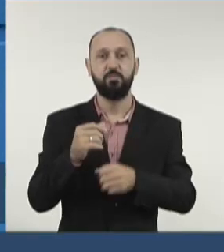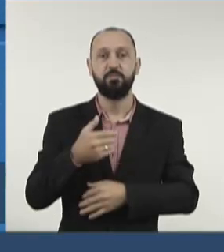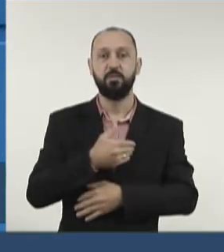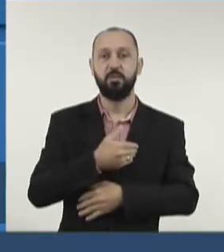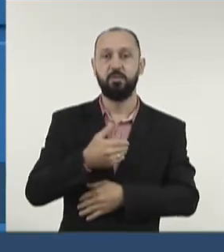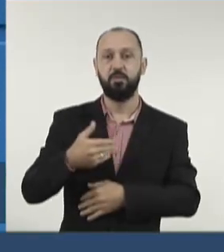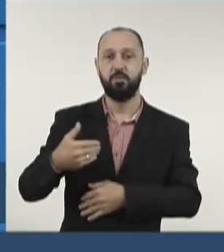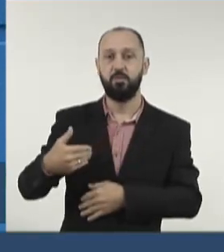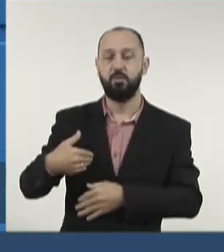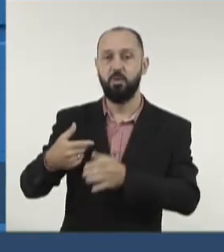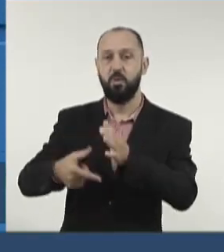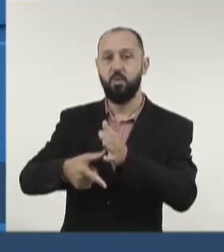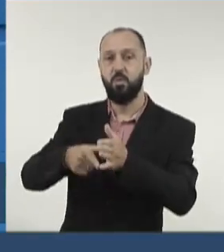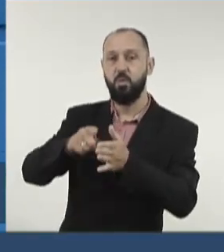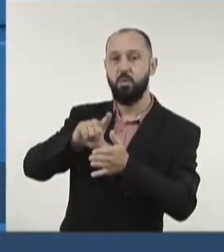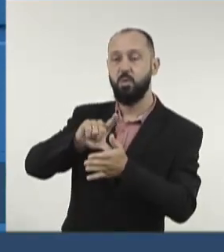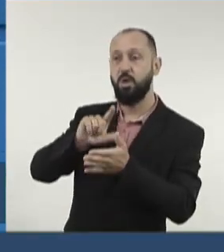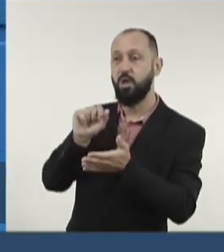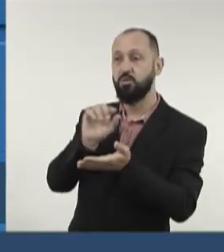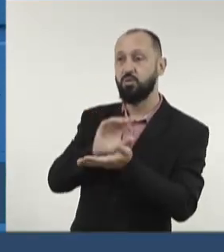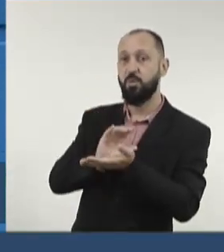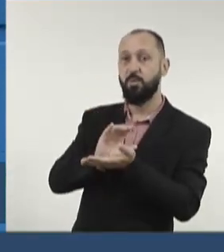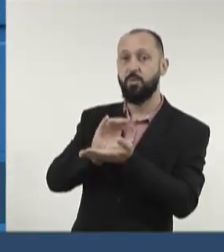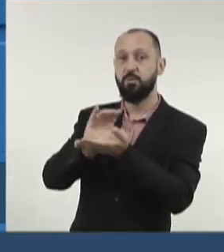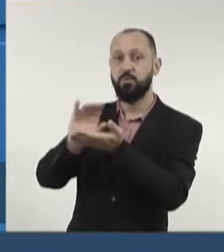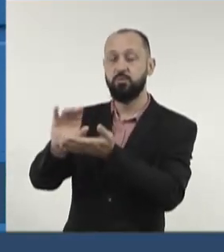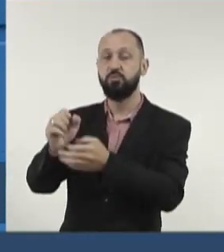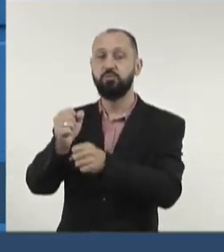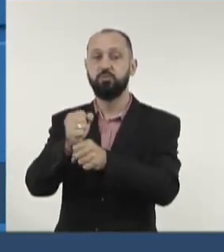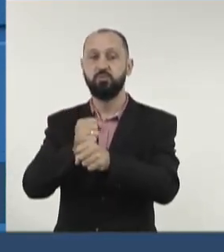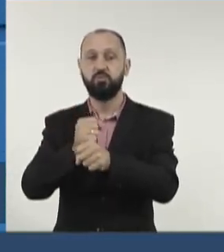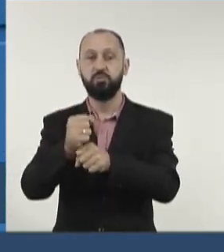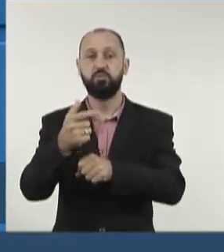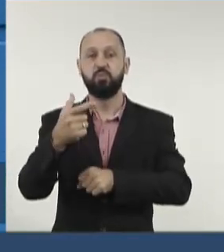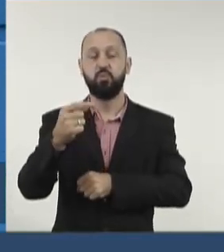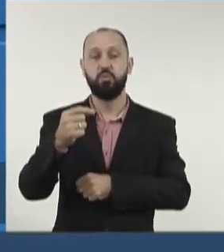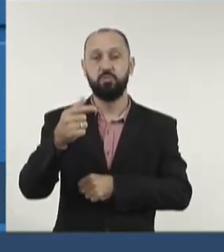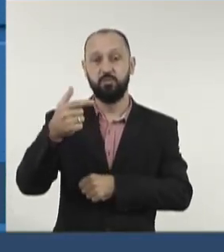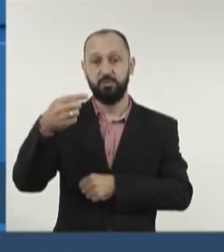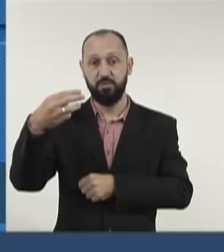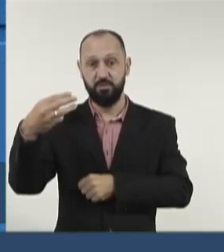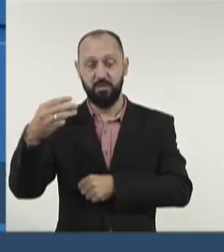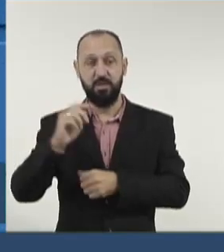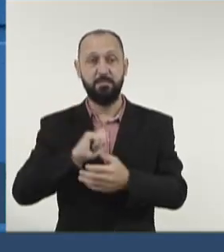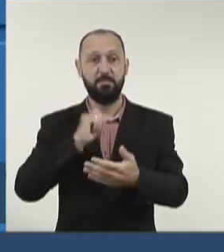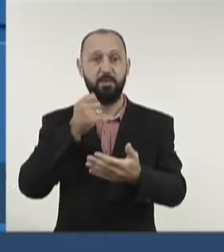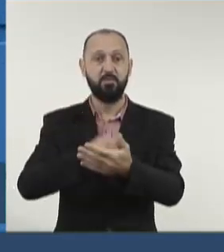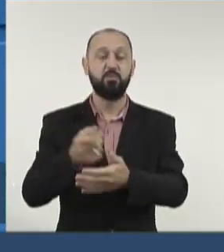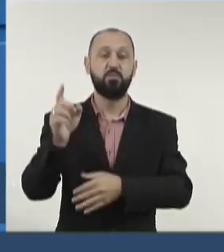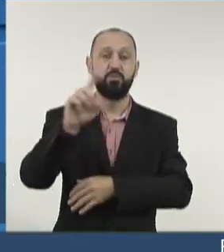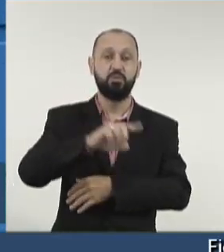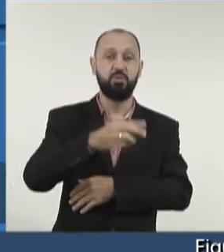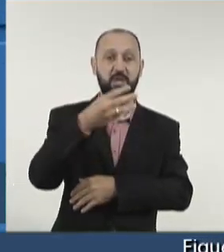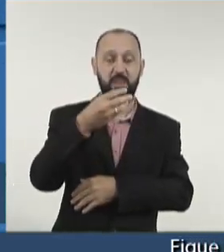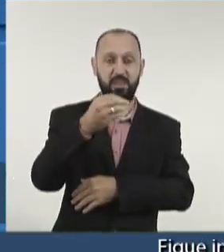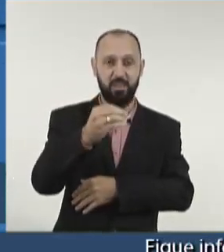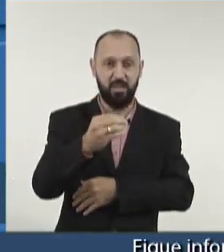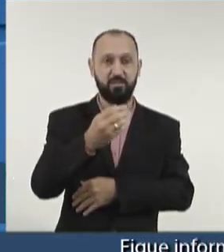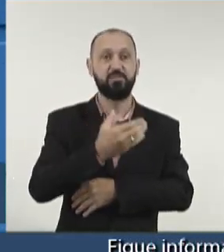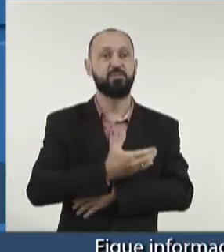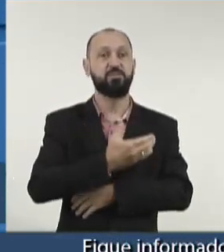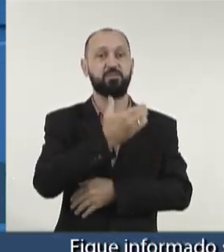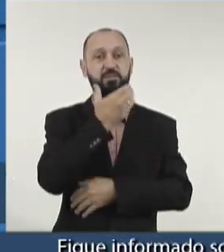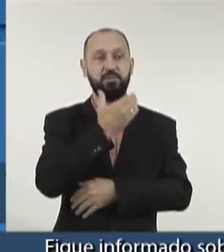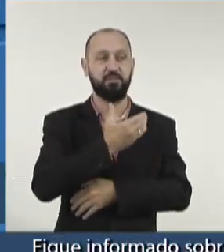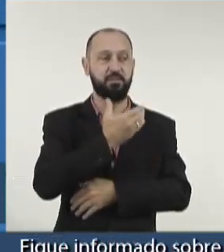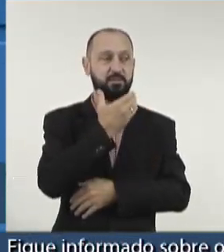governo antecipou o recurso de 2023, depositou no dia 30 de dezembro na conta